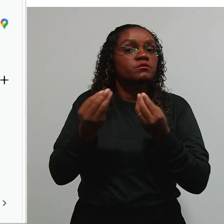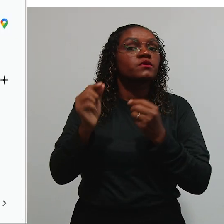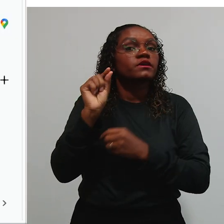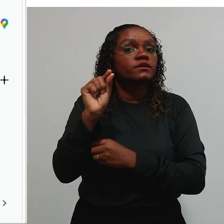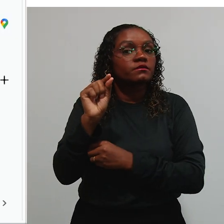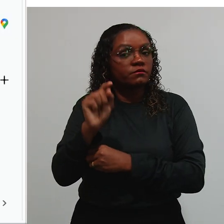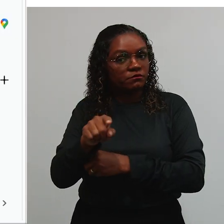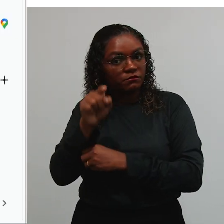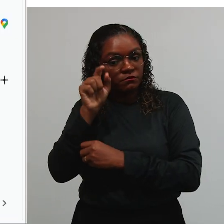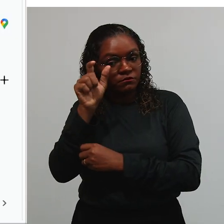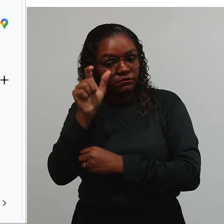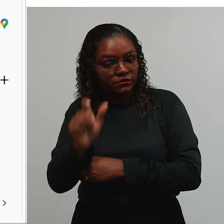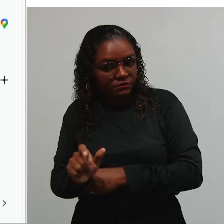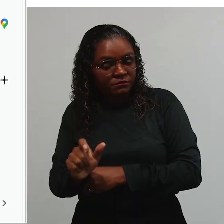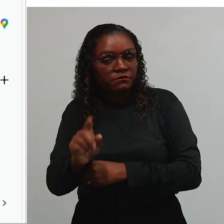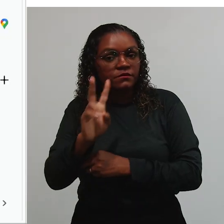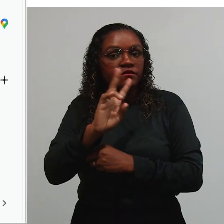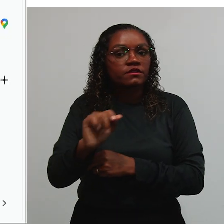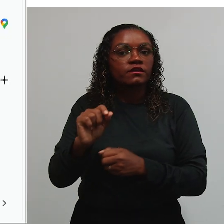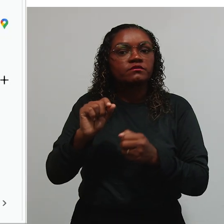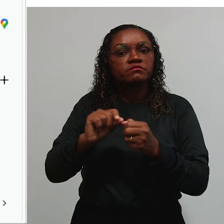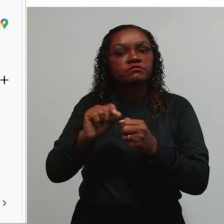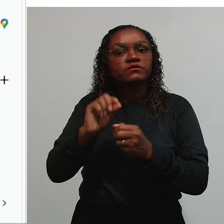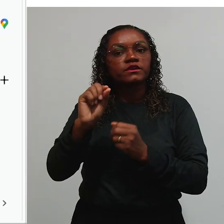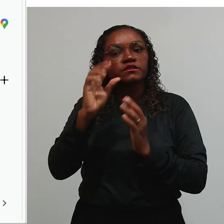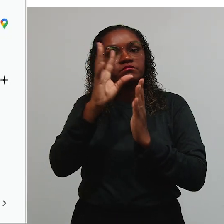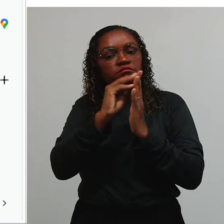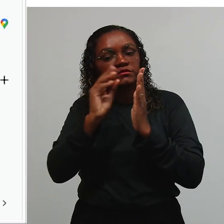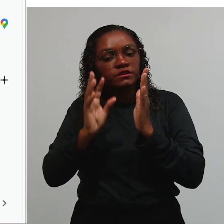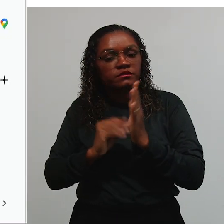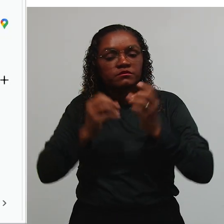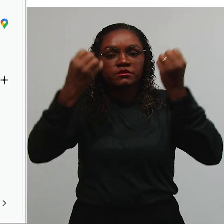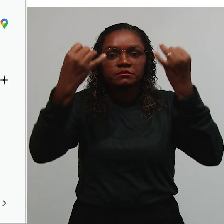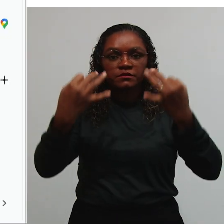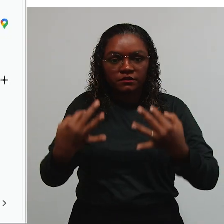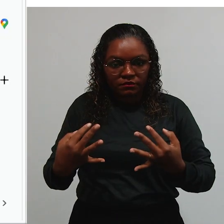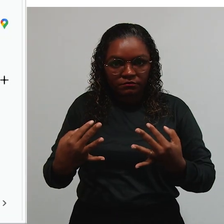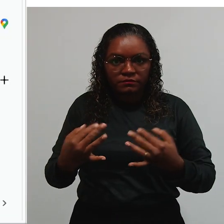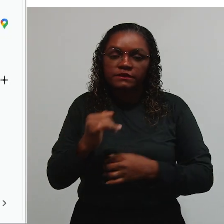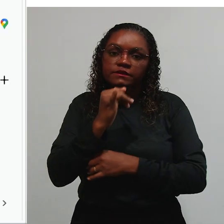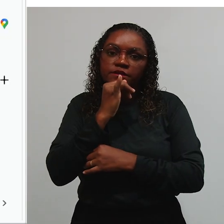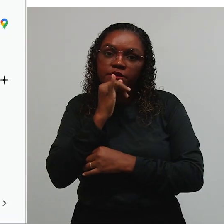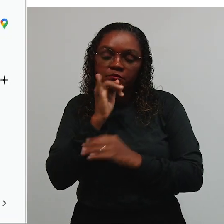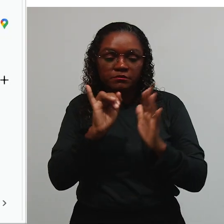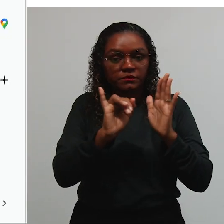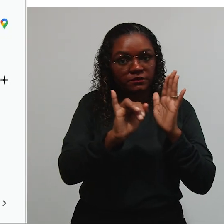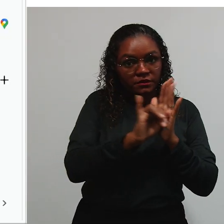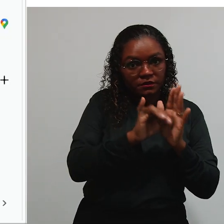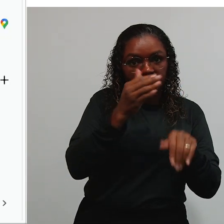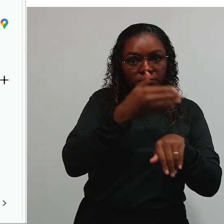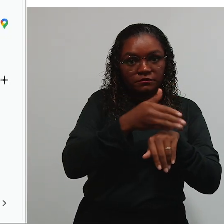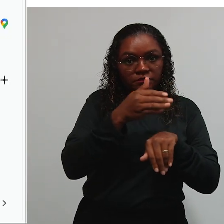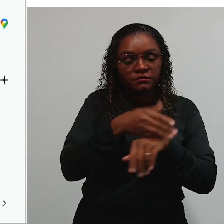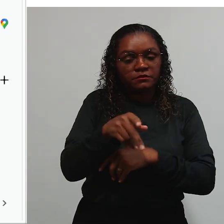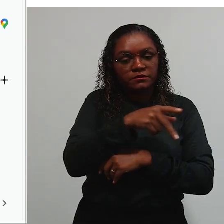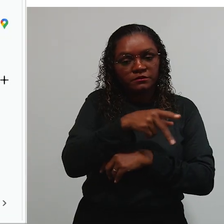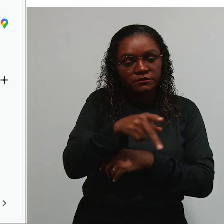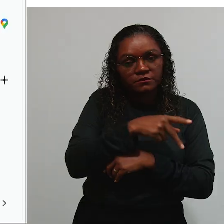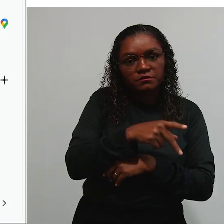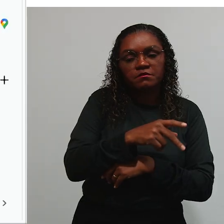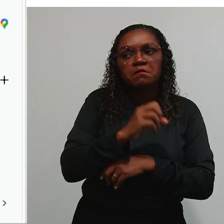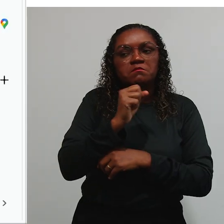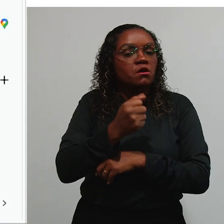você do assunto que vai ser tratado. No nosso caso, a identidade e prática docente, mas pode ser gestão escolar, pode ser